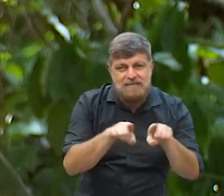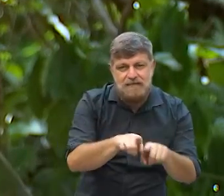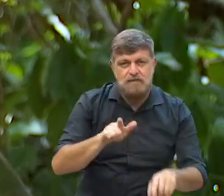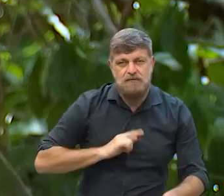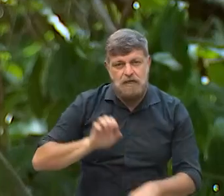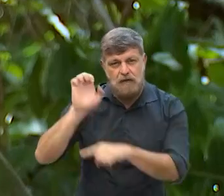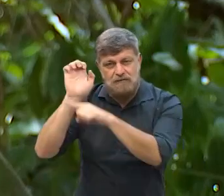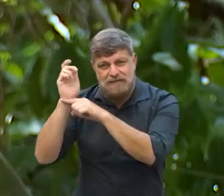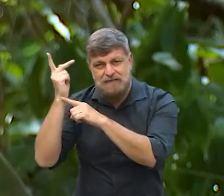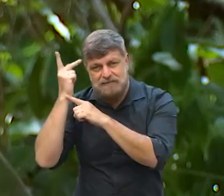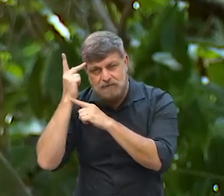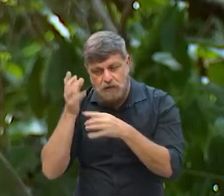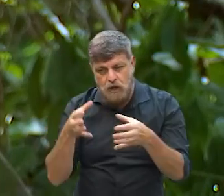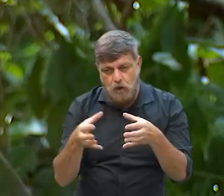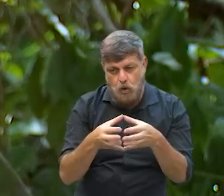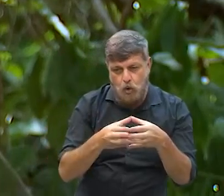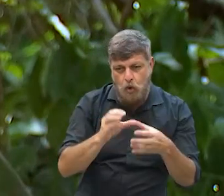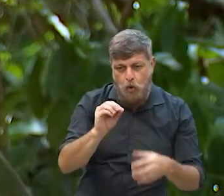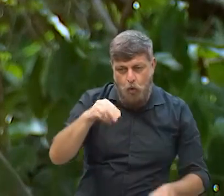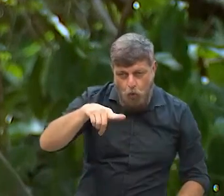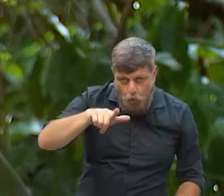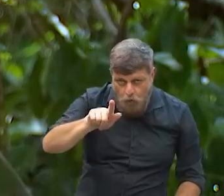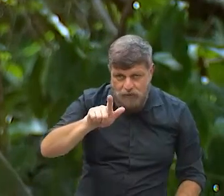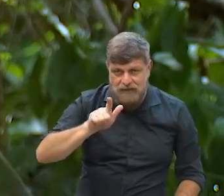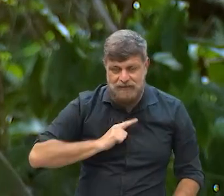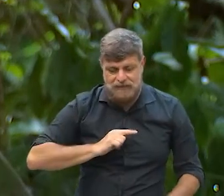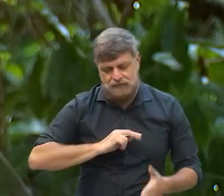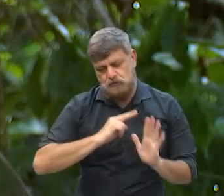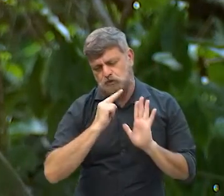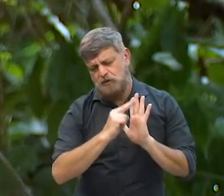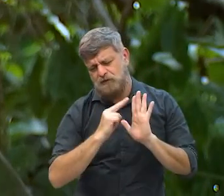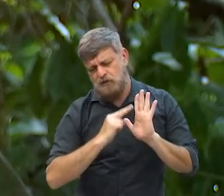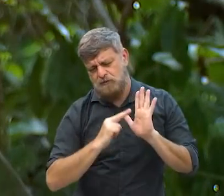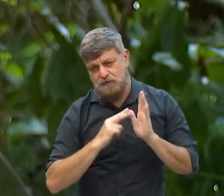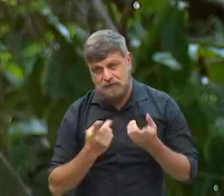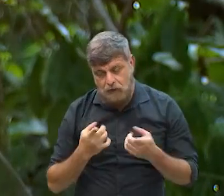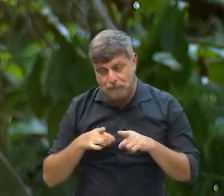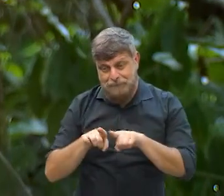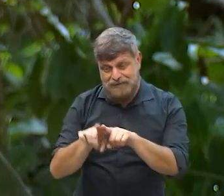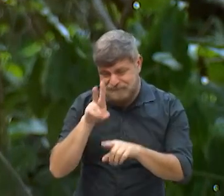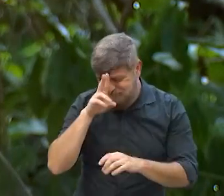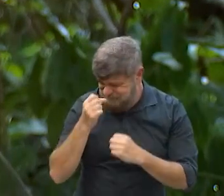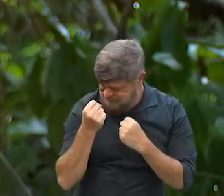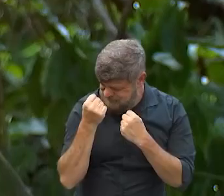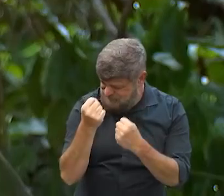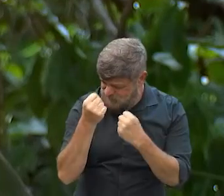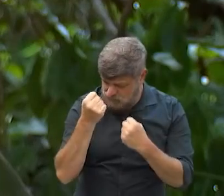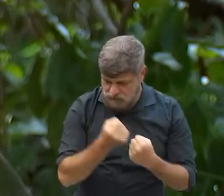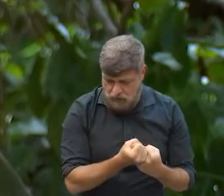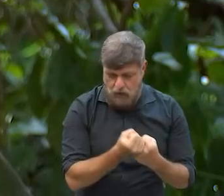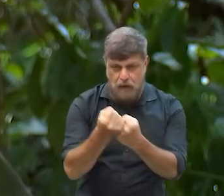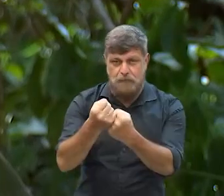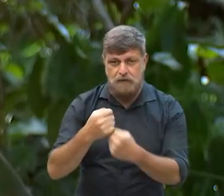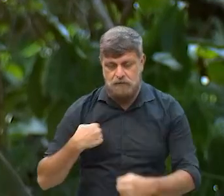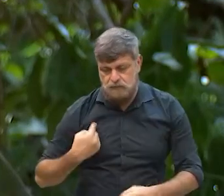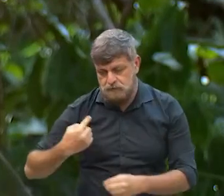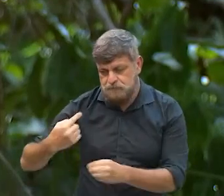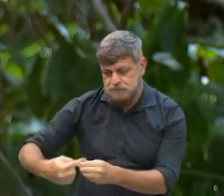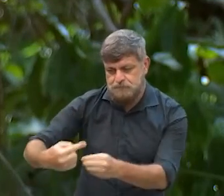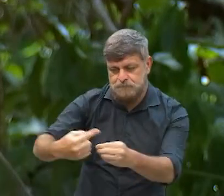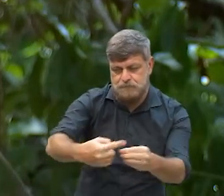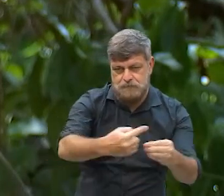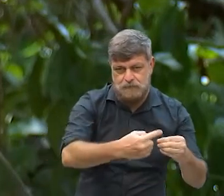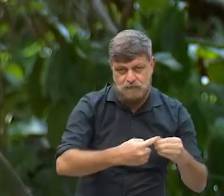Estado, traz ONGs como o ICLEI, como a WRI, que são parceiros super fortes e que têm dado um apoio para os nossos municípios.